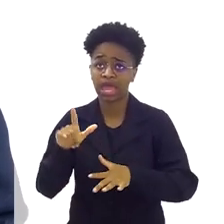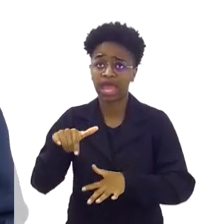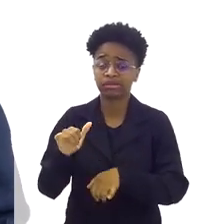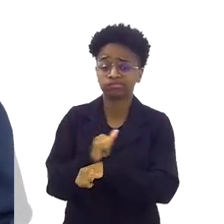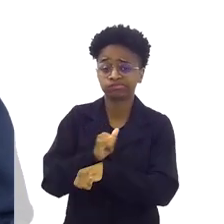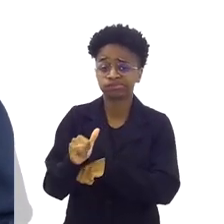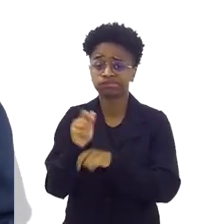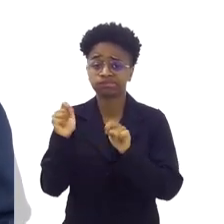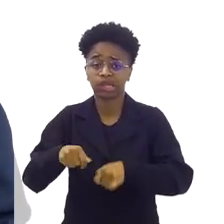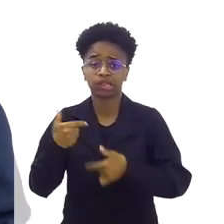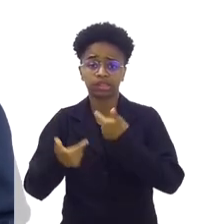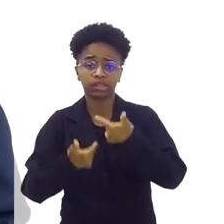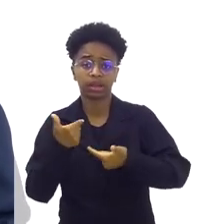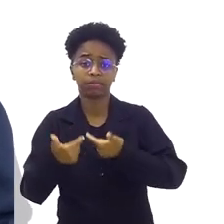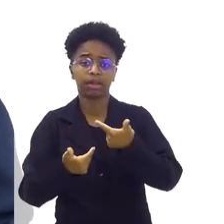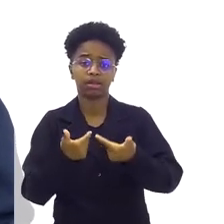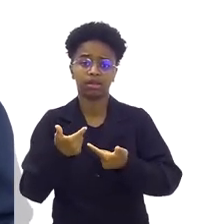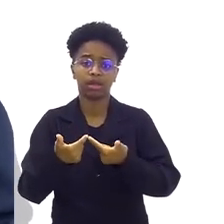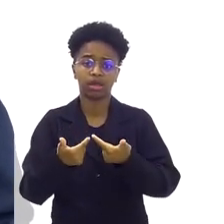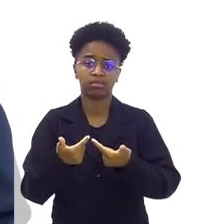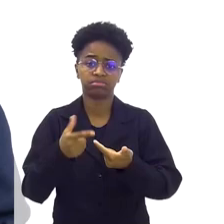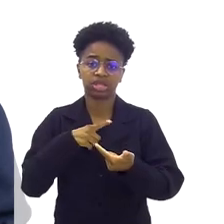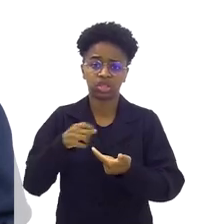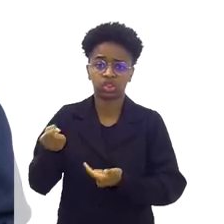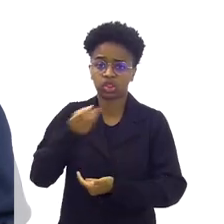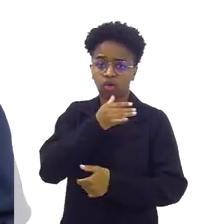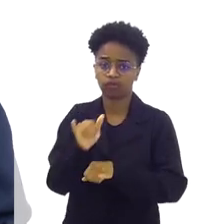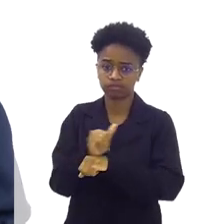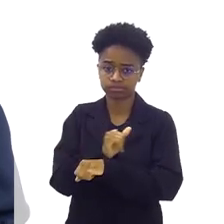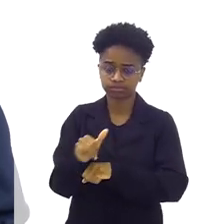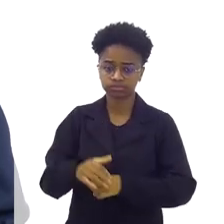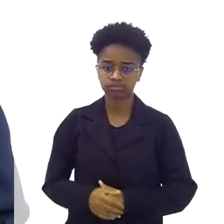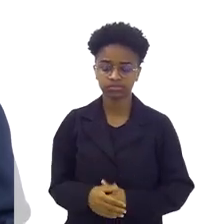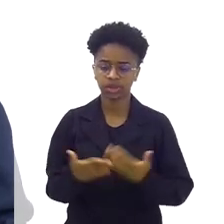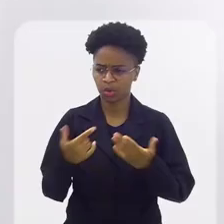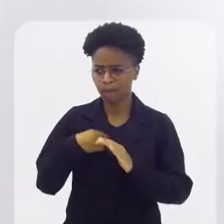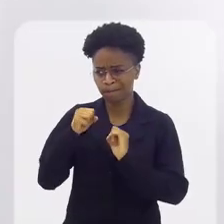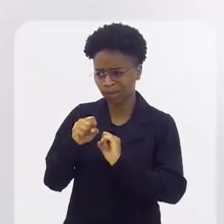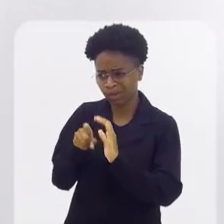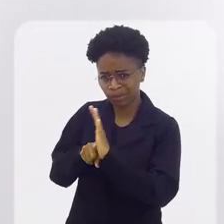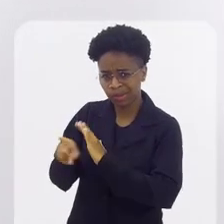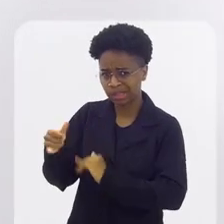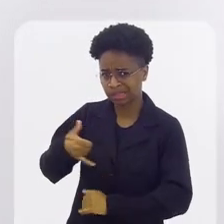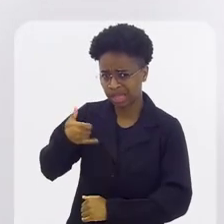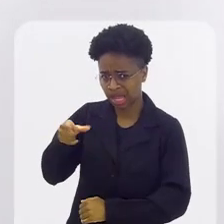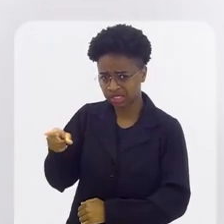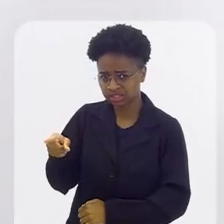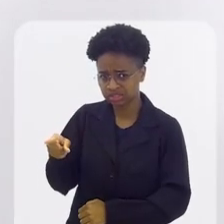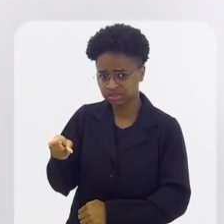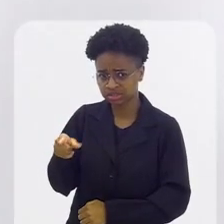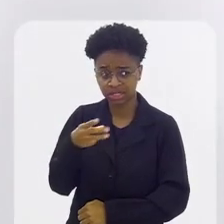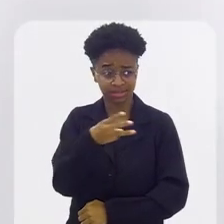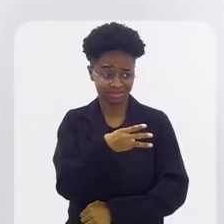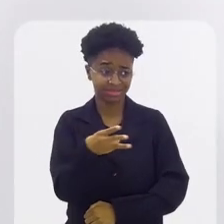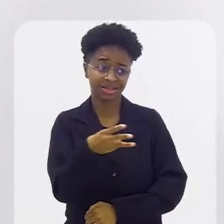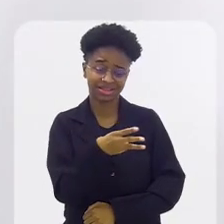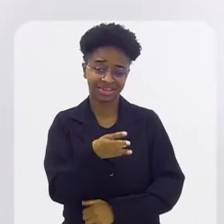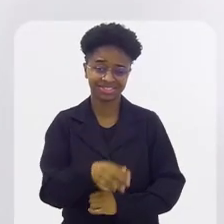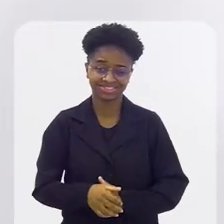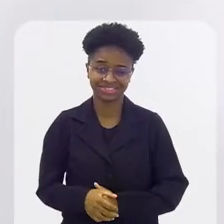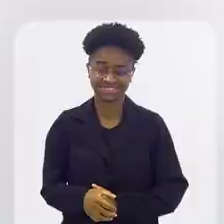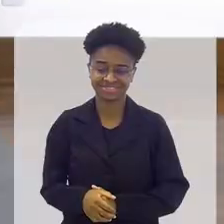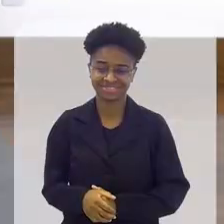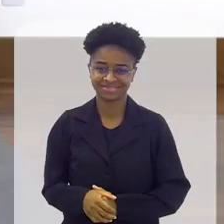seja uma forma de trabalhar com essa nova mecânica. Tá. Eu posso te perguntar quantos anos você tem? Pode.